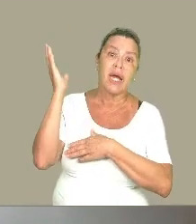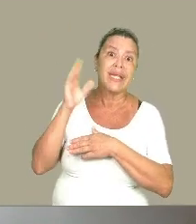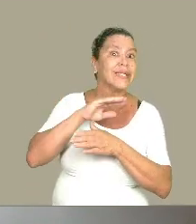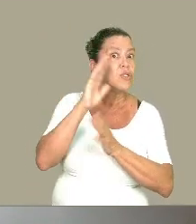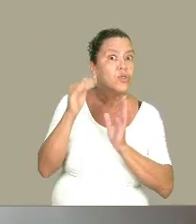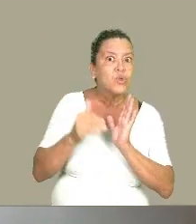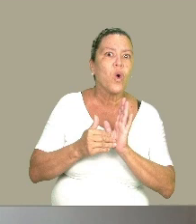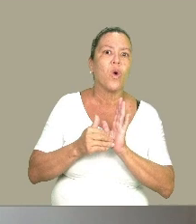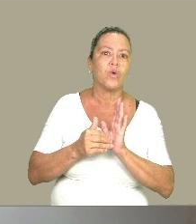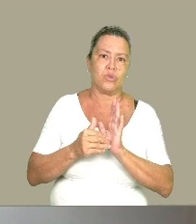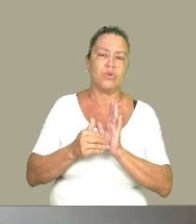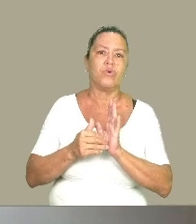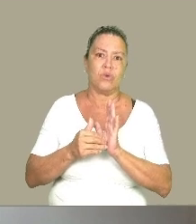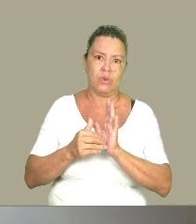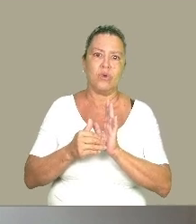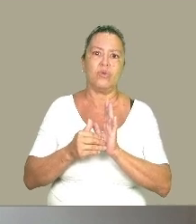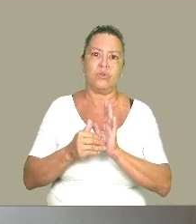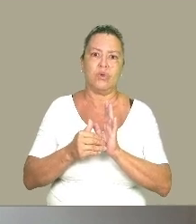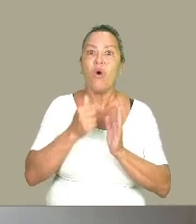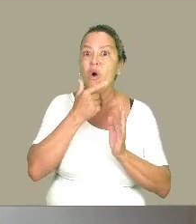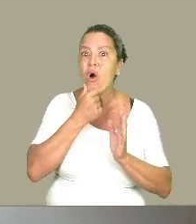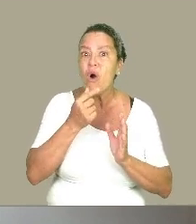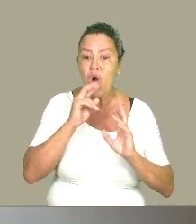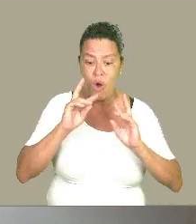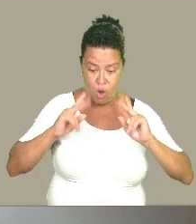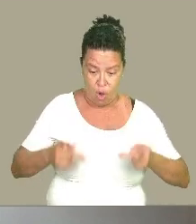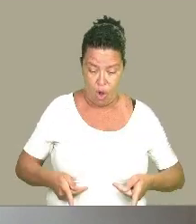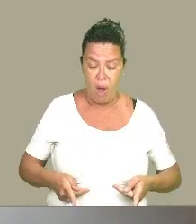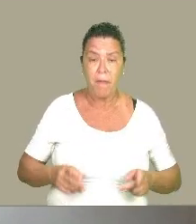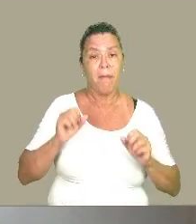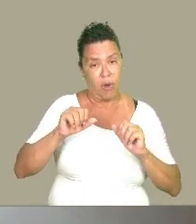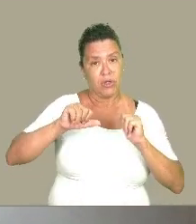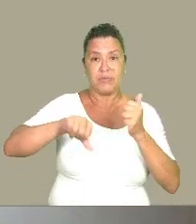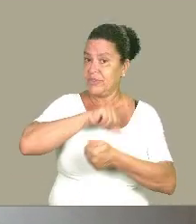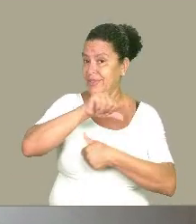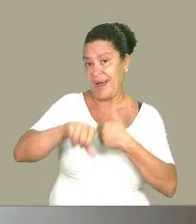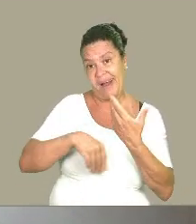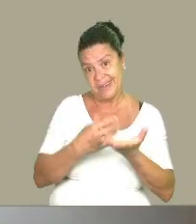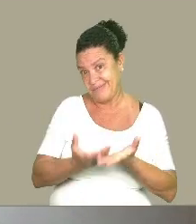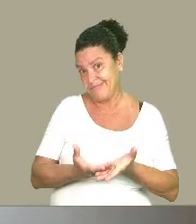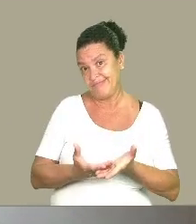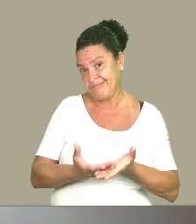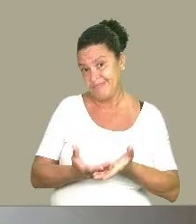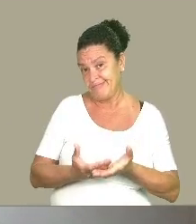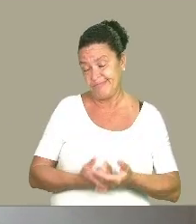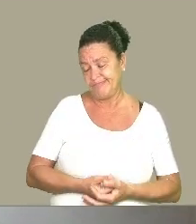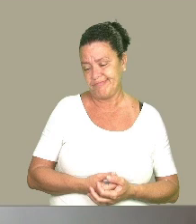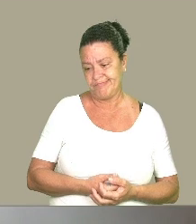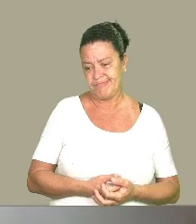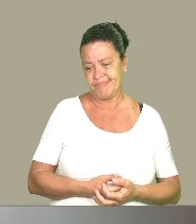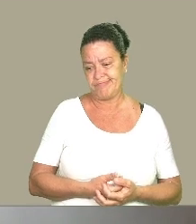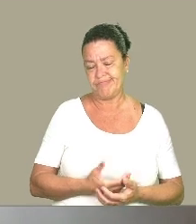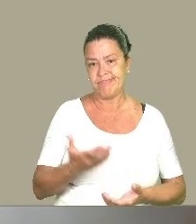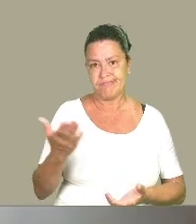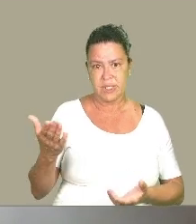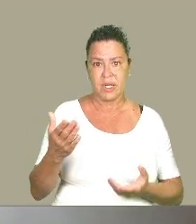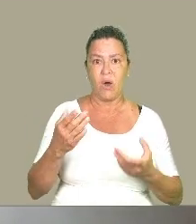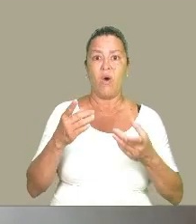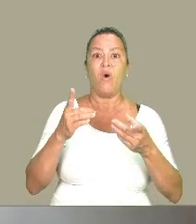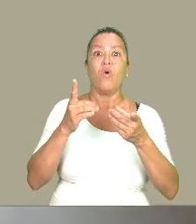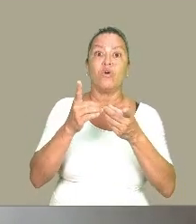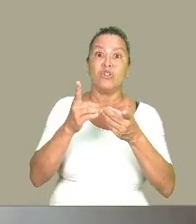Tudo o que é obra dos homens está sujeito à mudança. Muito bem, então o